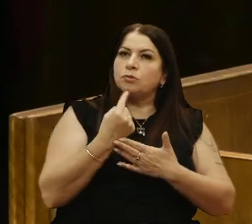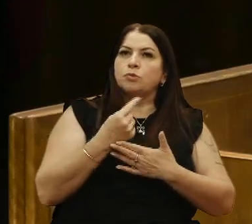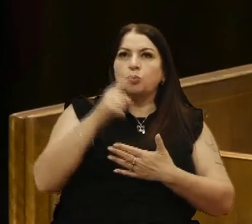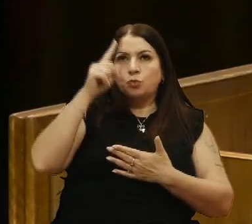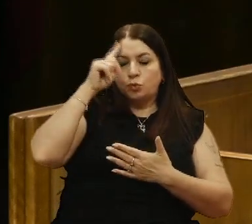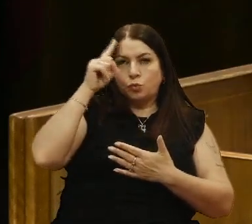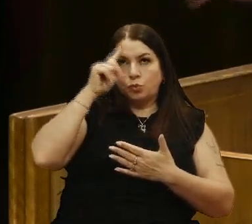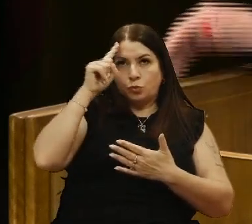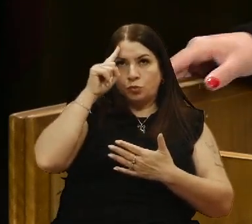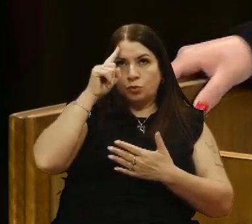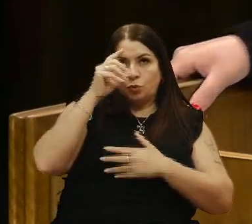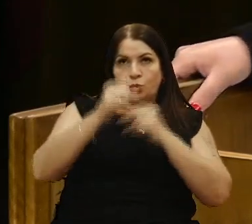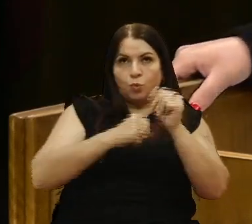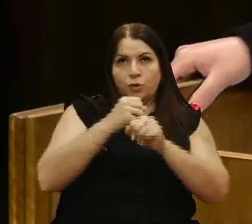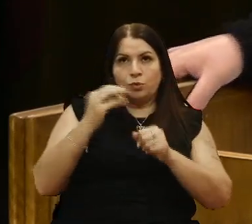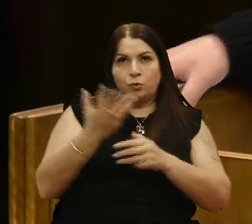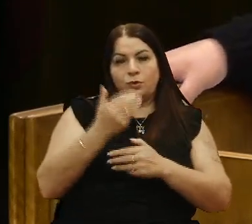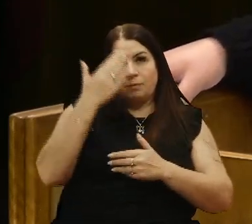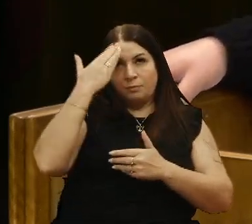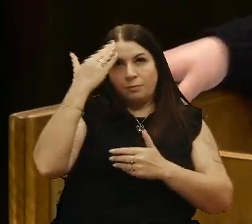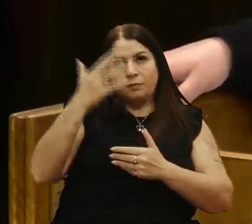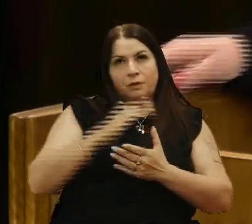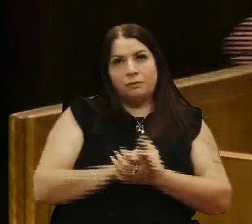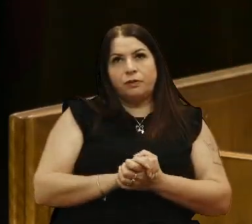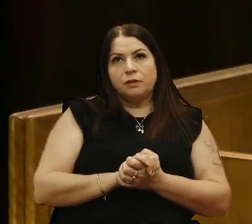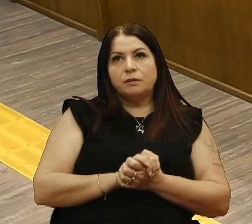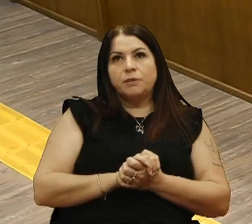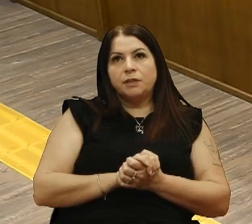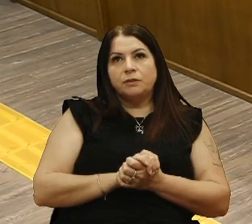todos os dias, o ano inteiro. Muito obrigada.